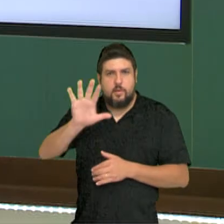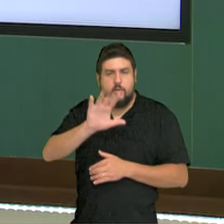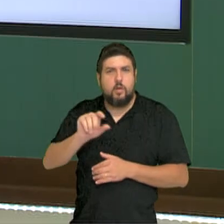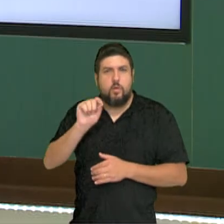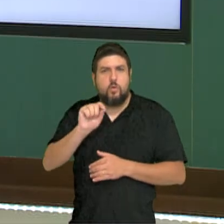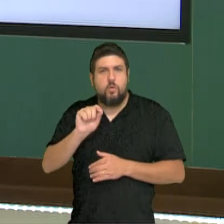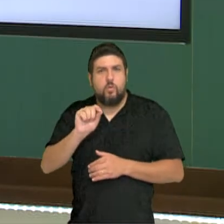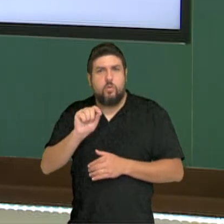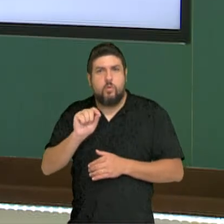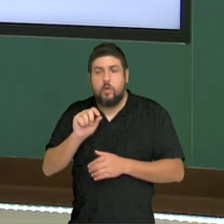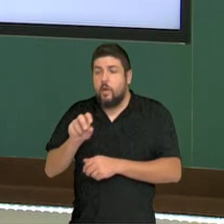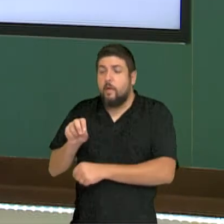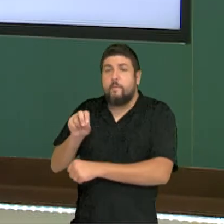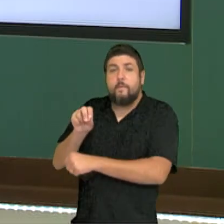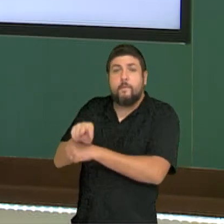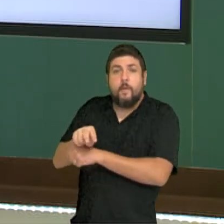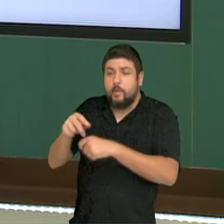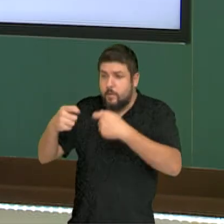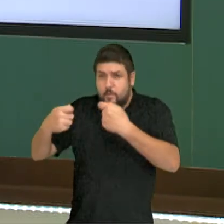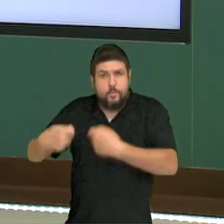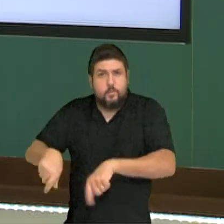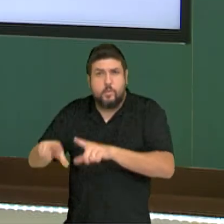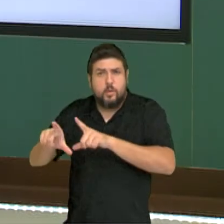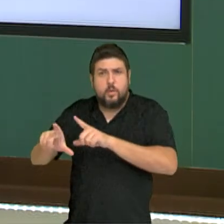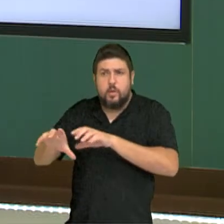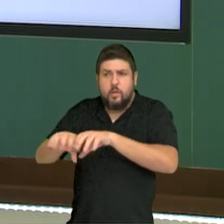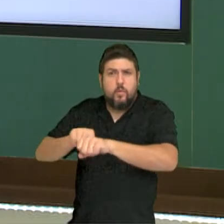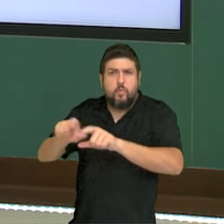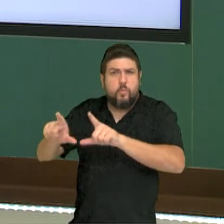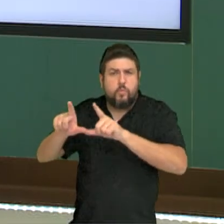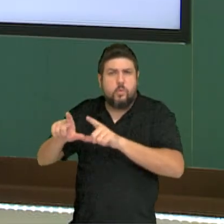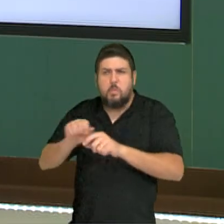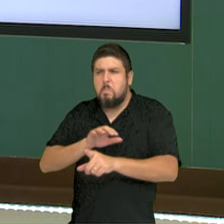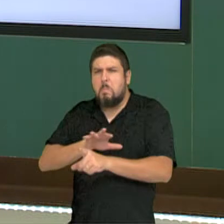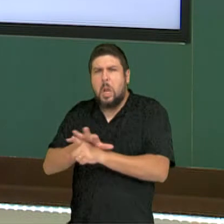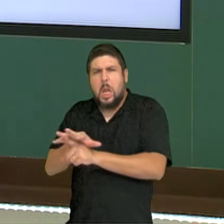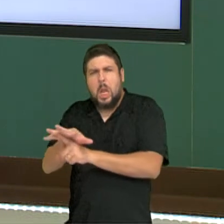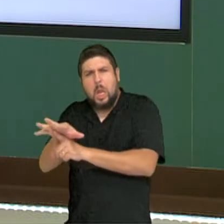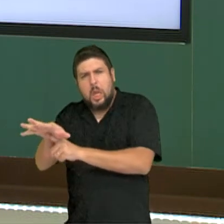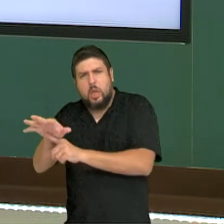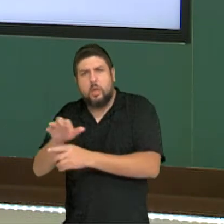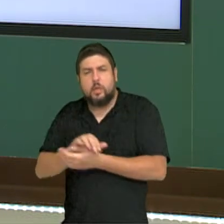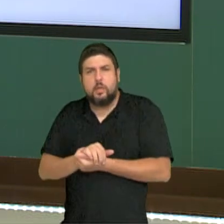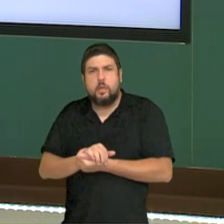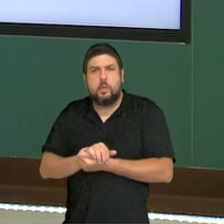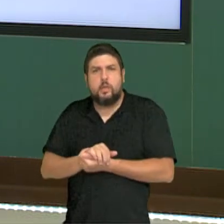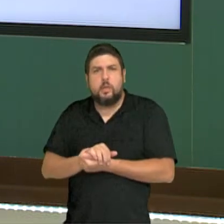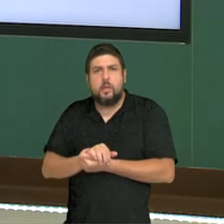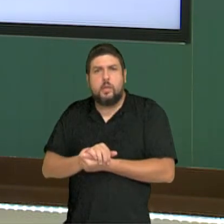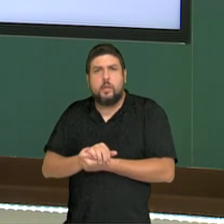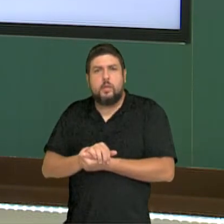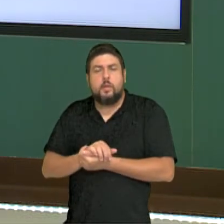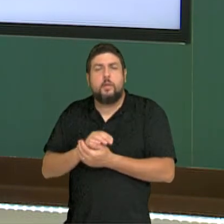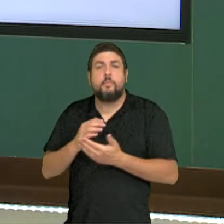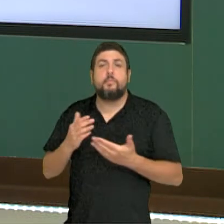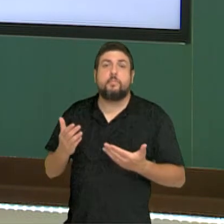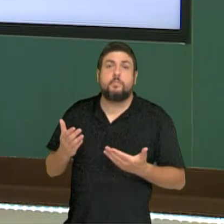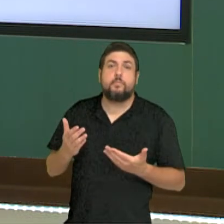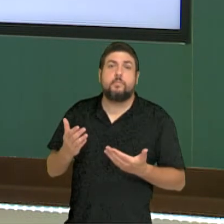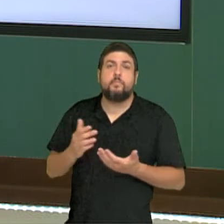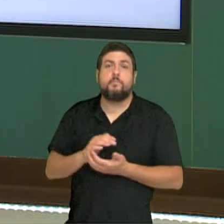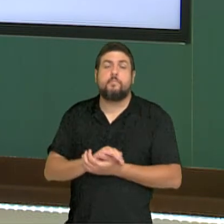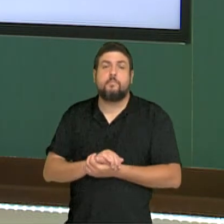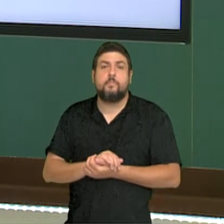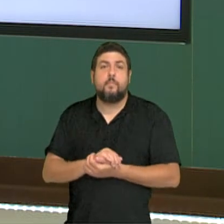fila de desemprego relacionado ou procurando emprego relacionada a não qualificação